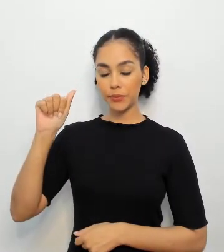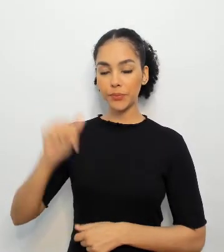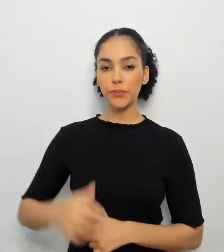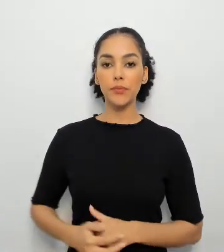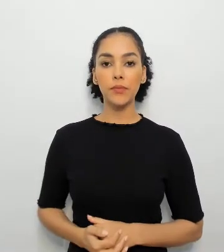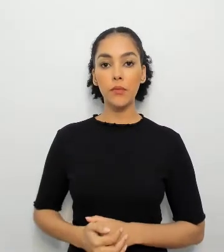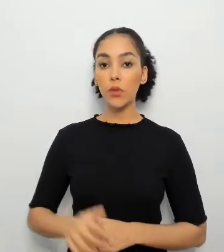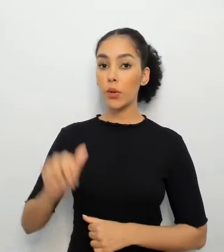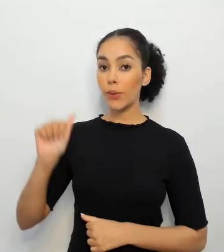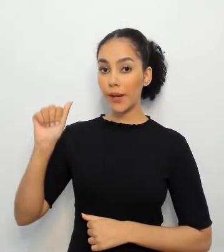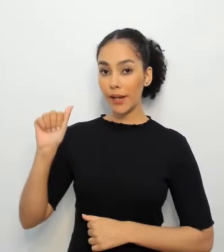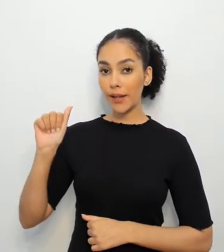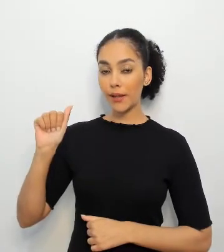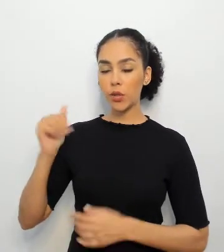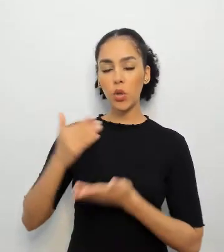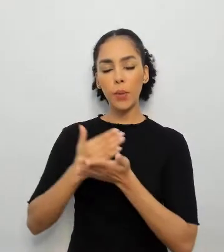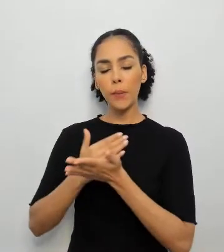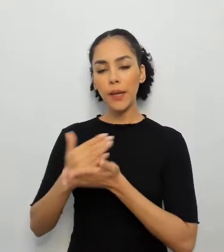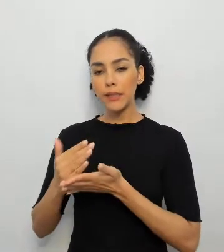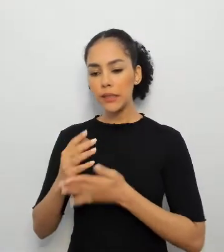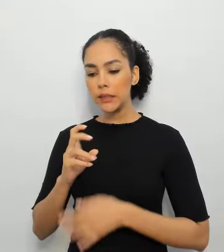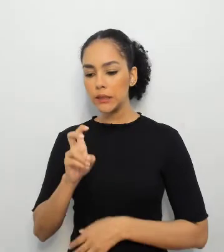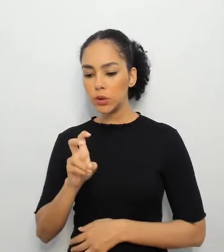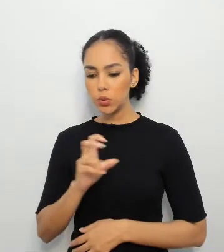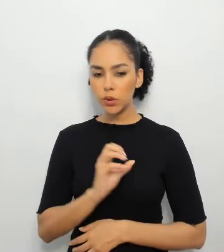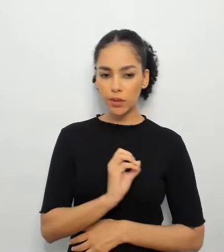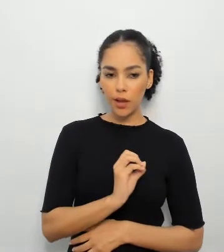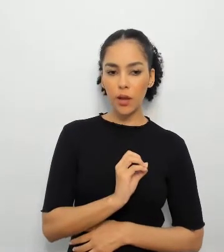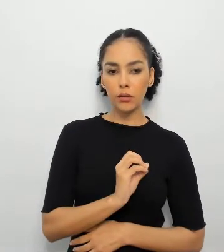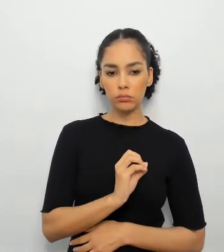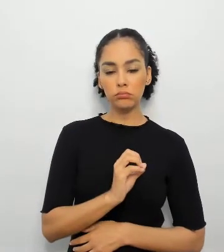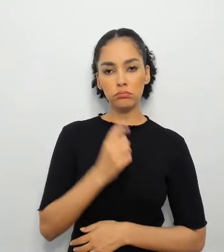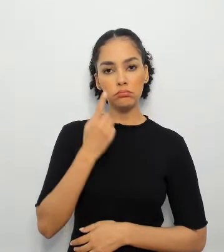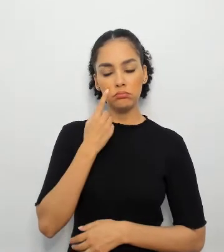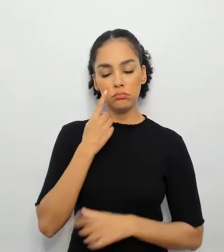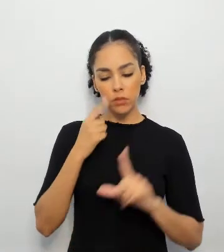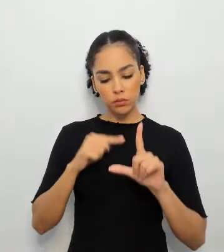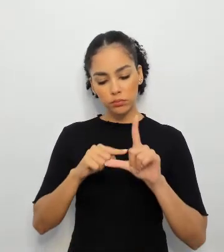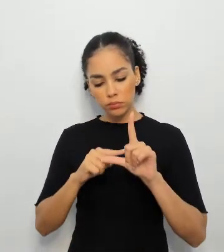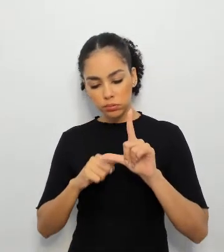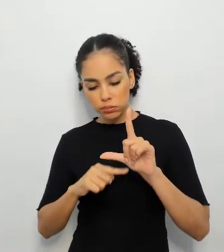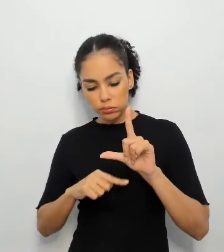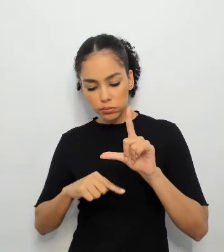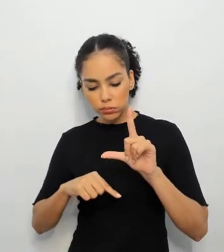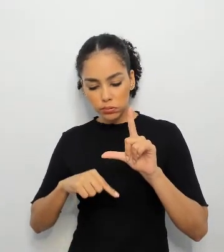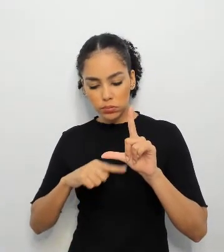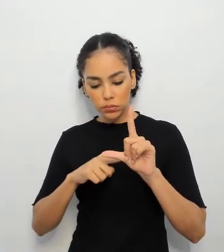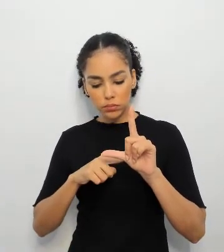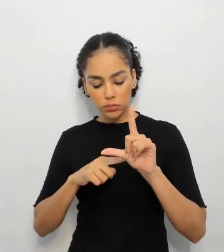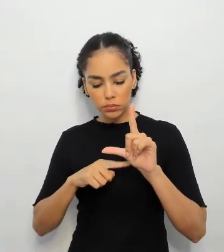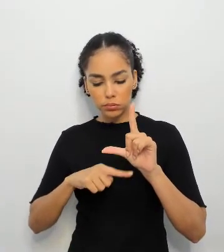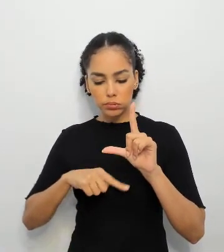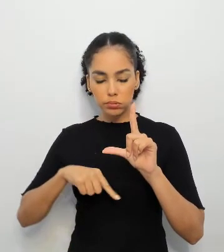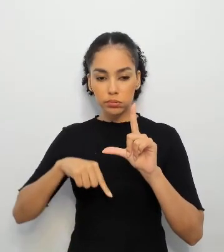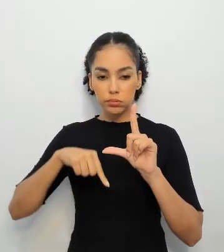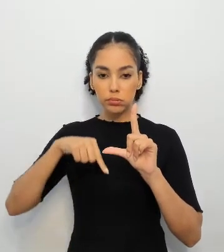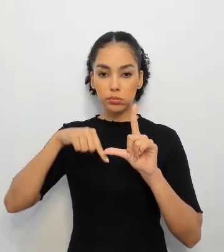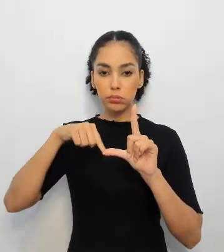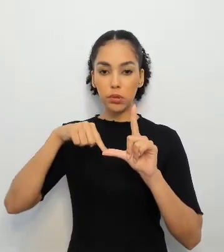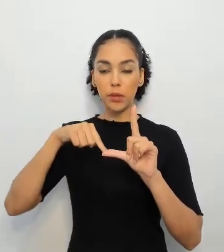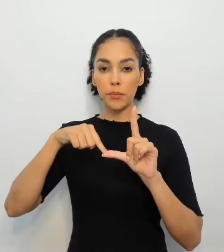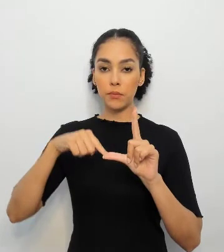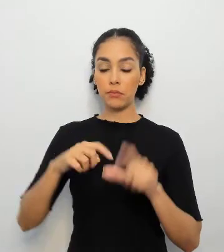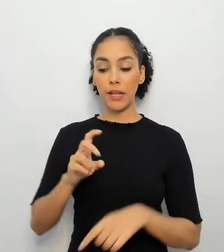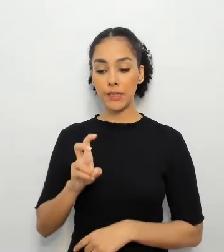item A, ela começa no ponto 50, vocês podem observar. Ela é negativa de